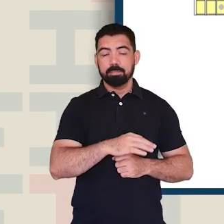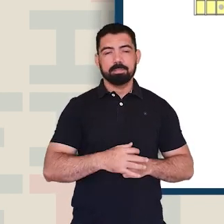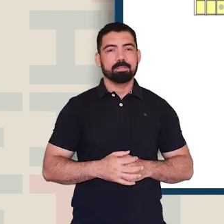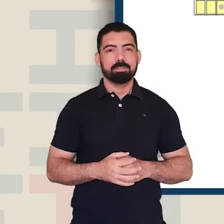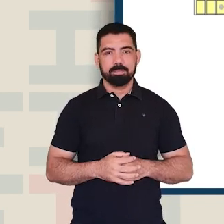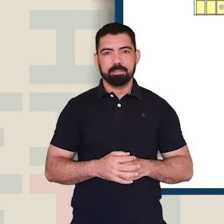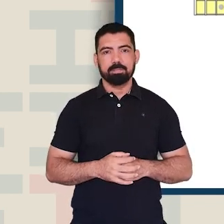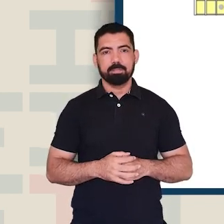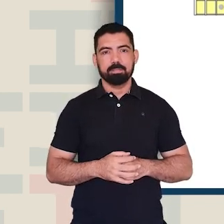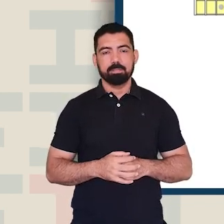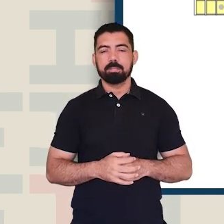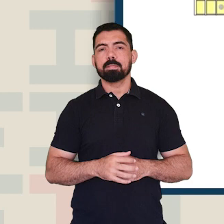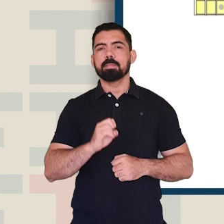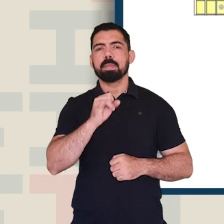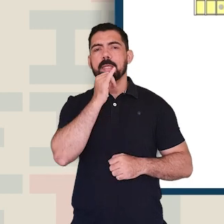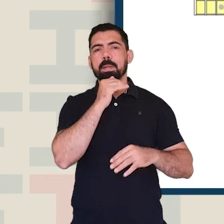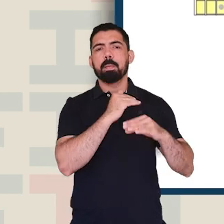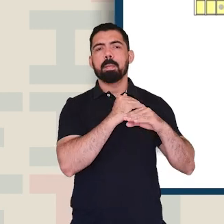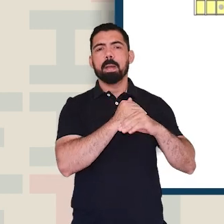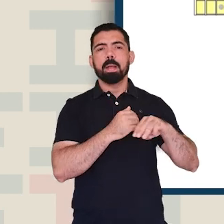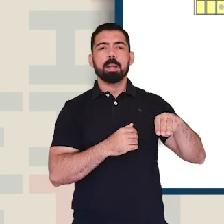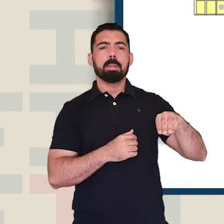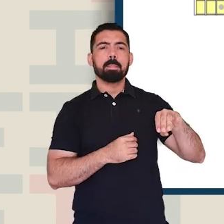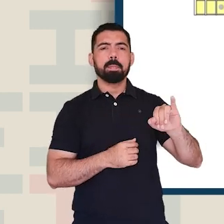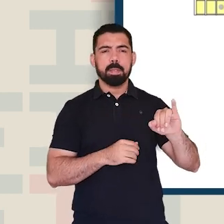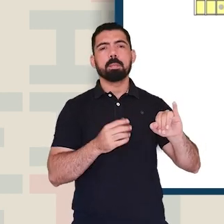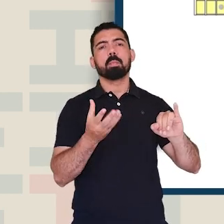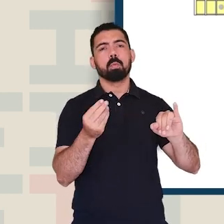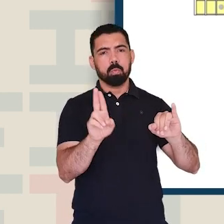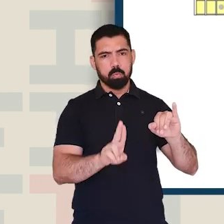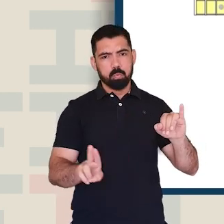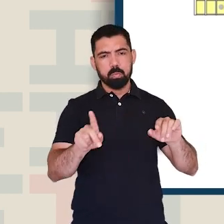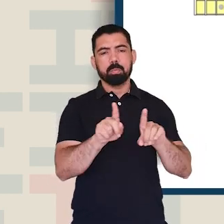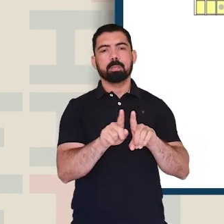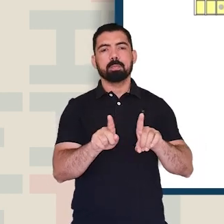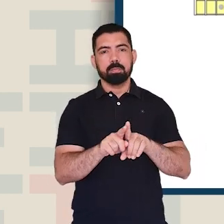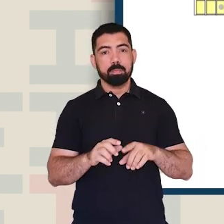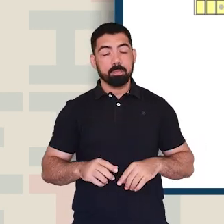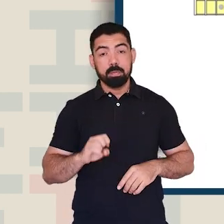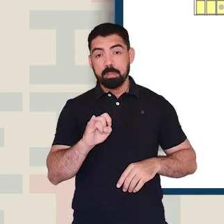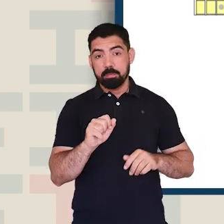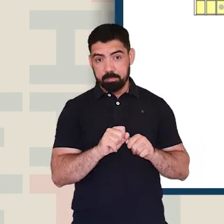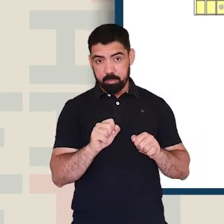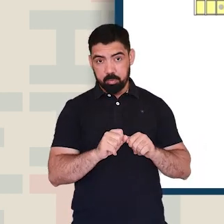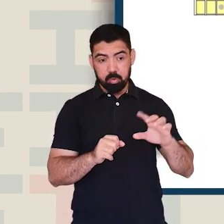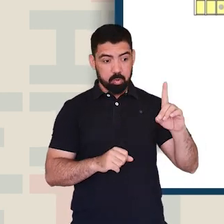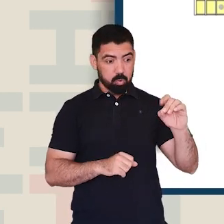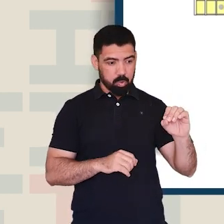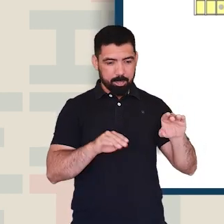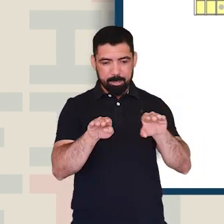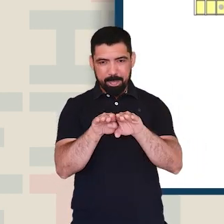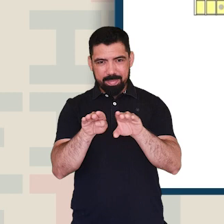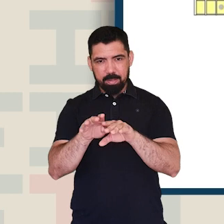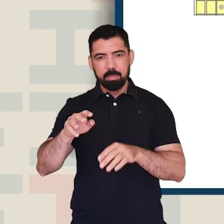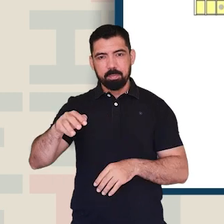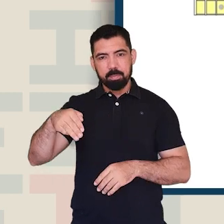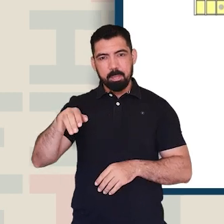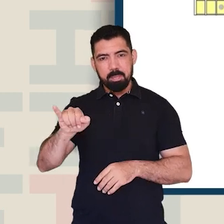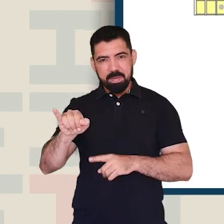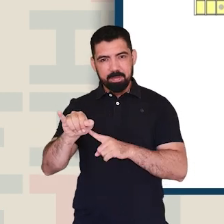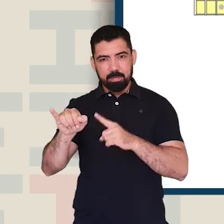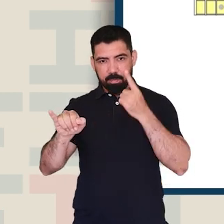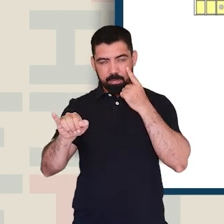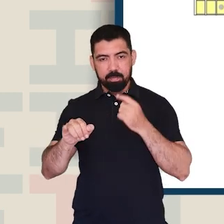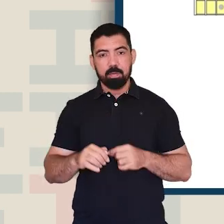certo? Se for no padrão do Mi, é um dos muito usual. Se eu fizer o Dó no padrão do Mi, a gente vai ver aqui,